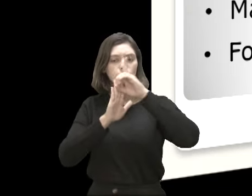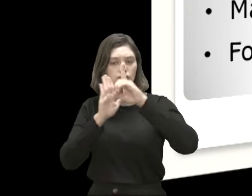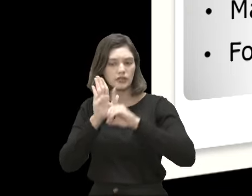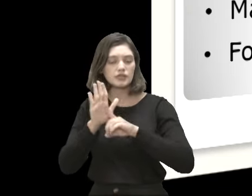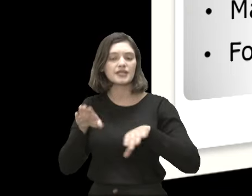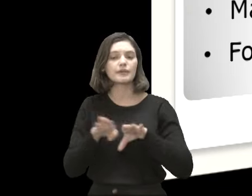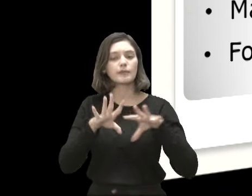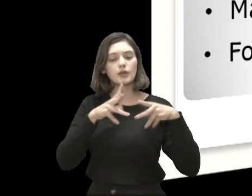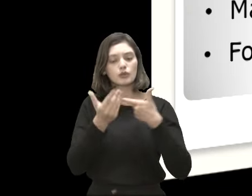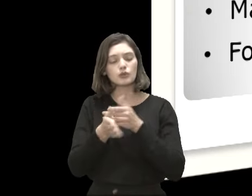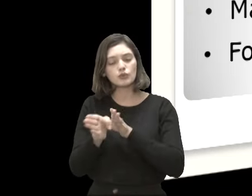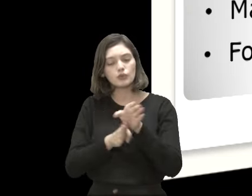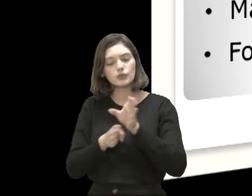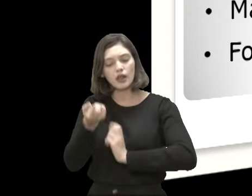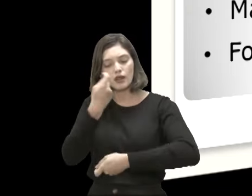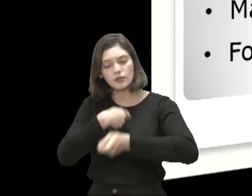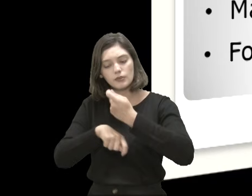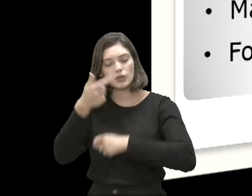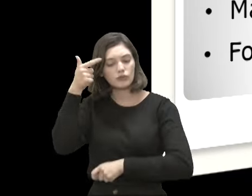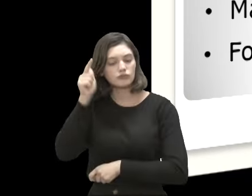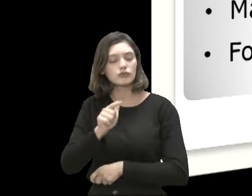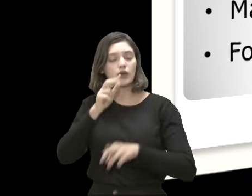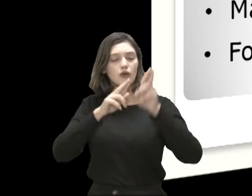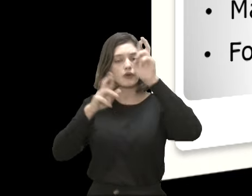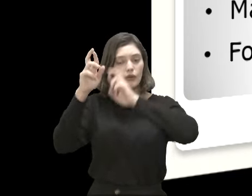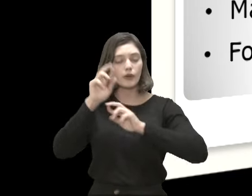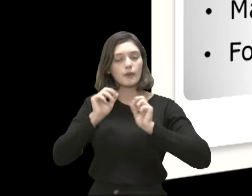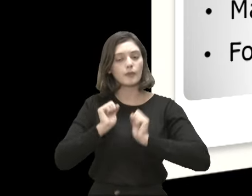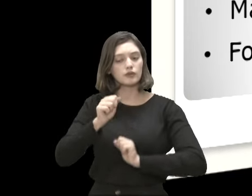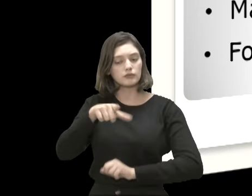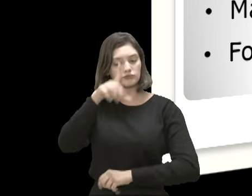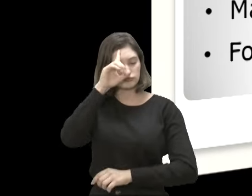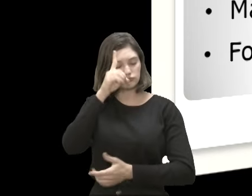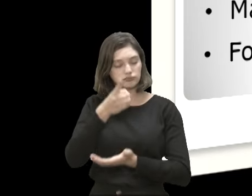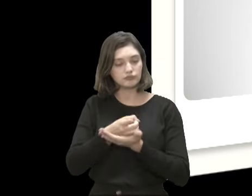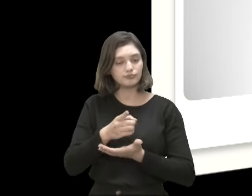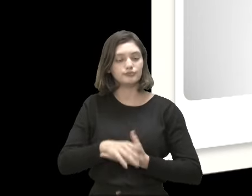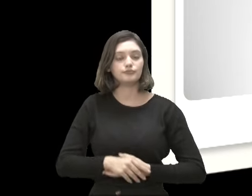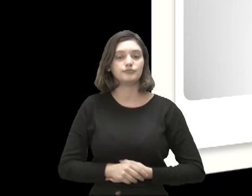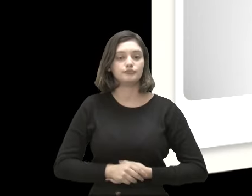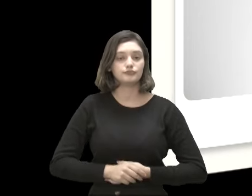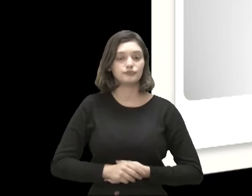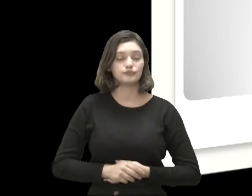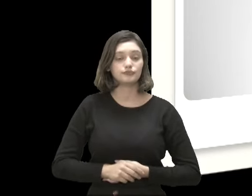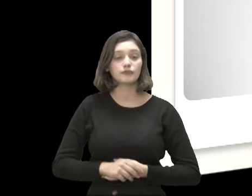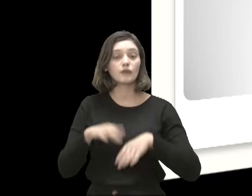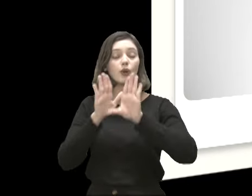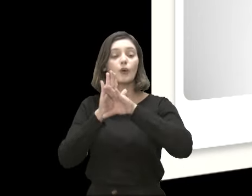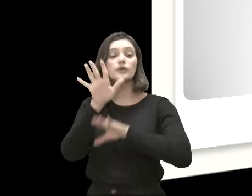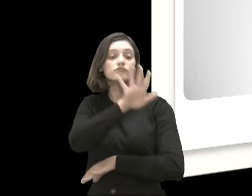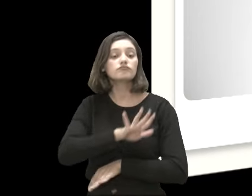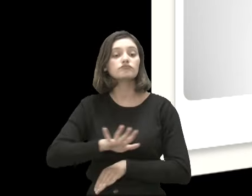maiores diretrizes para que o Conselho de Administração Fiscal e o presidente possam tomar suas decisões. Bom, eu trouxe alguns conceitos